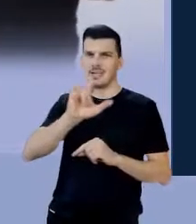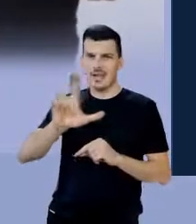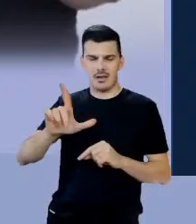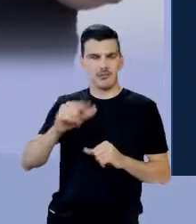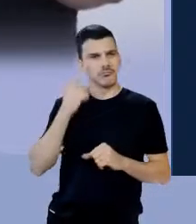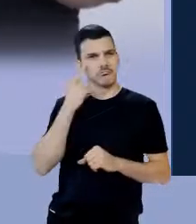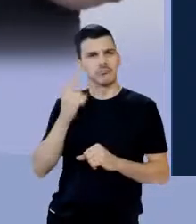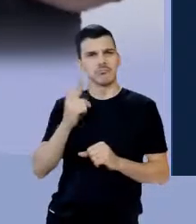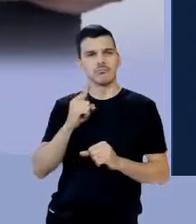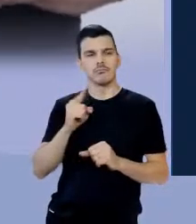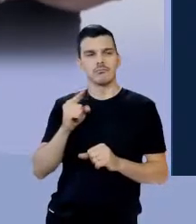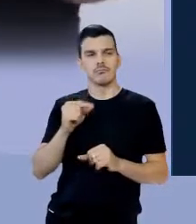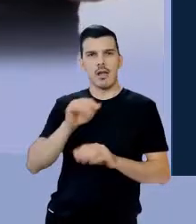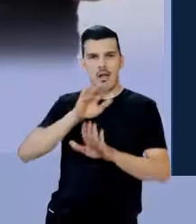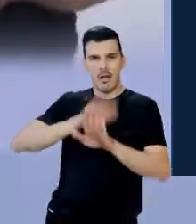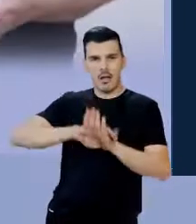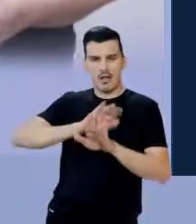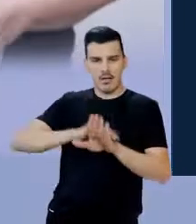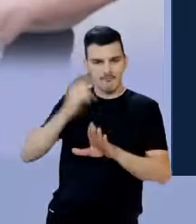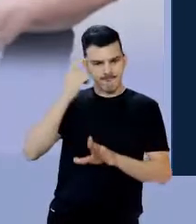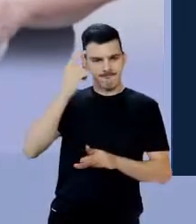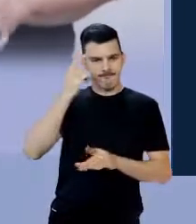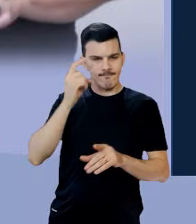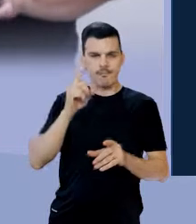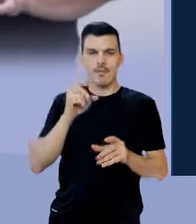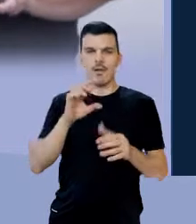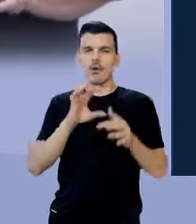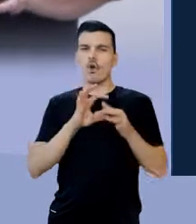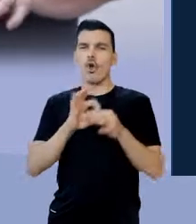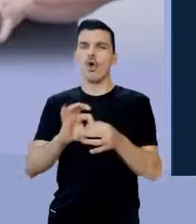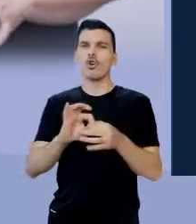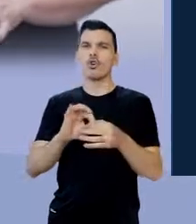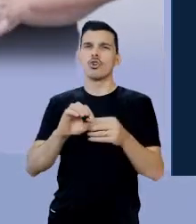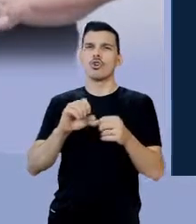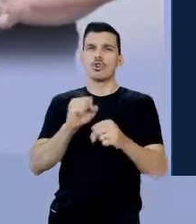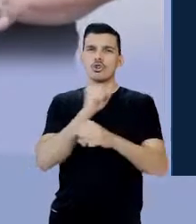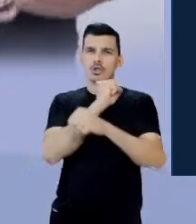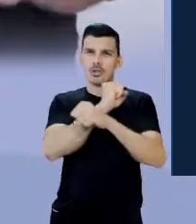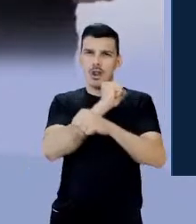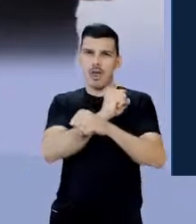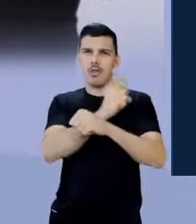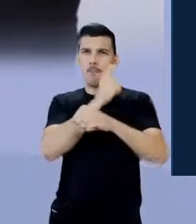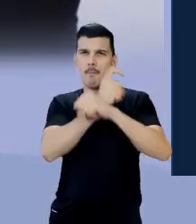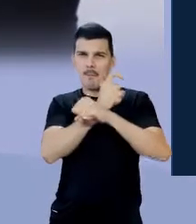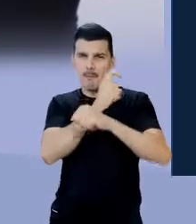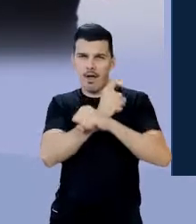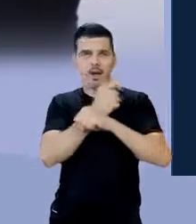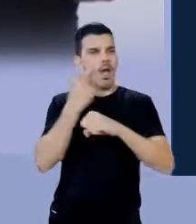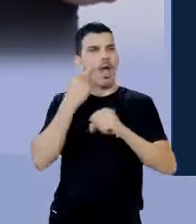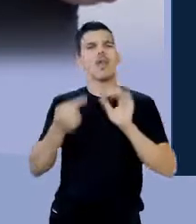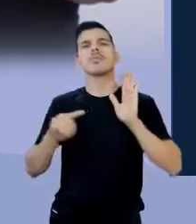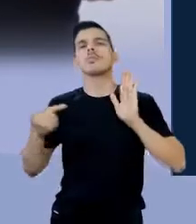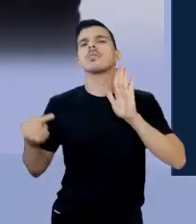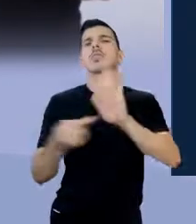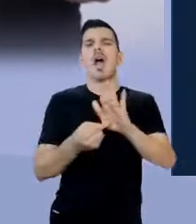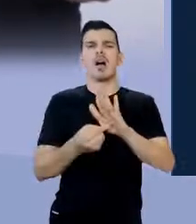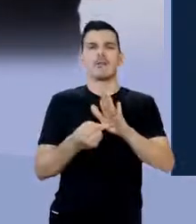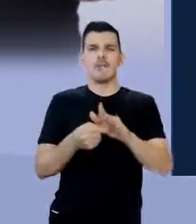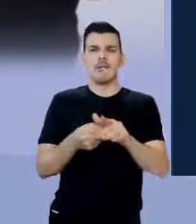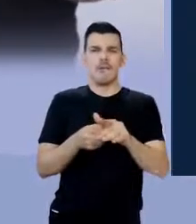O autor, influenciado por ideias socialistas comunistas, ele fará a denúncia